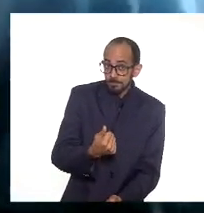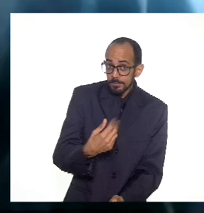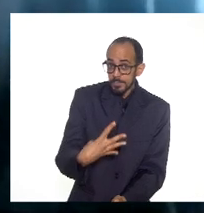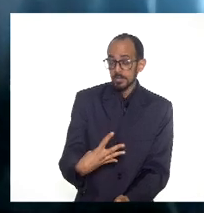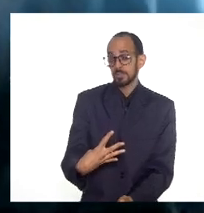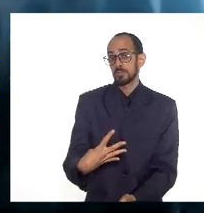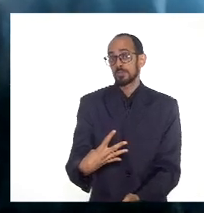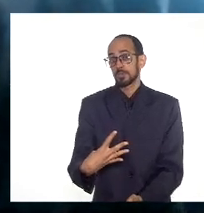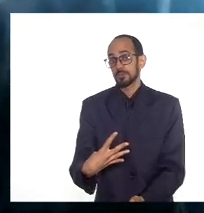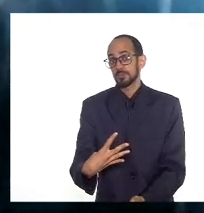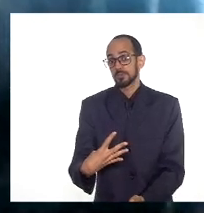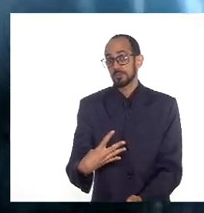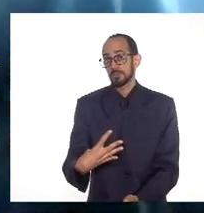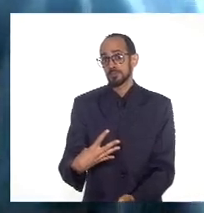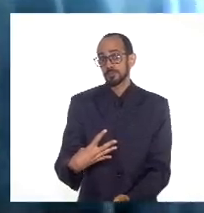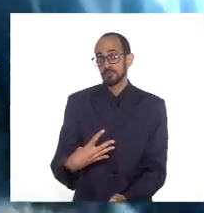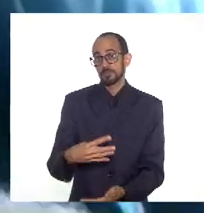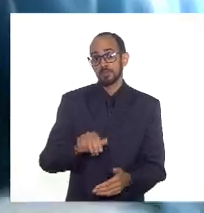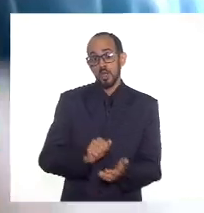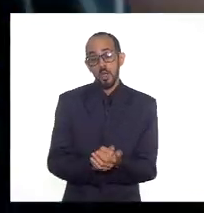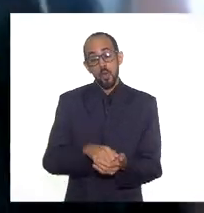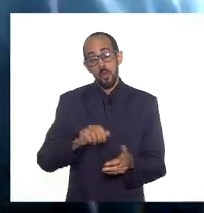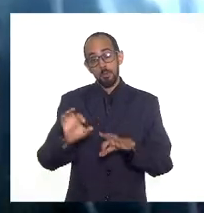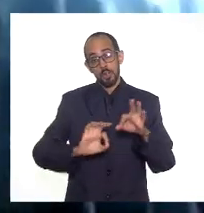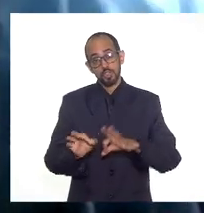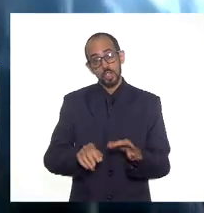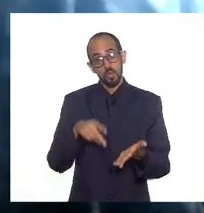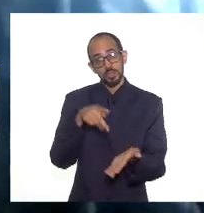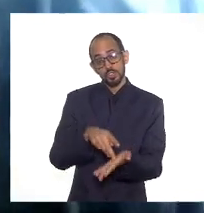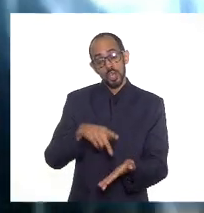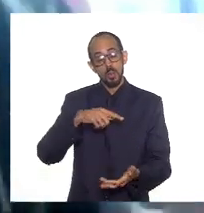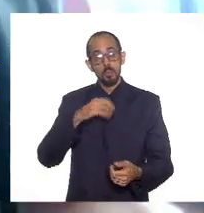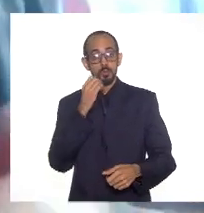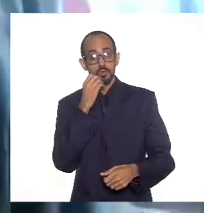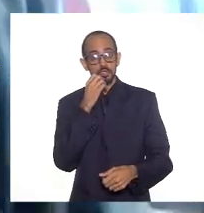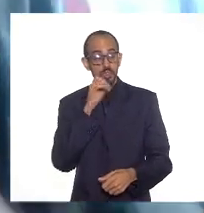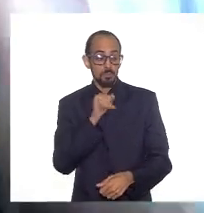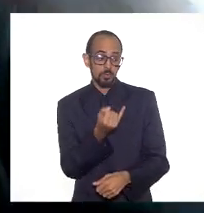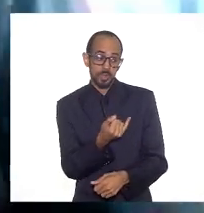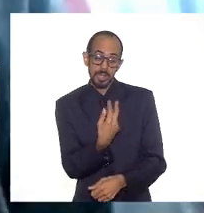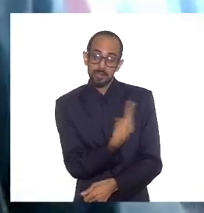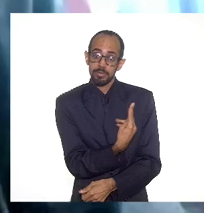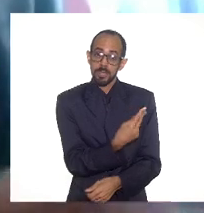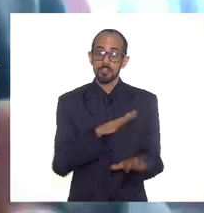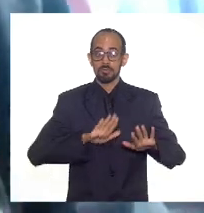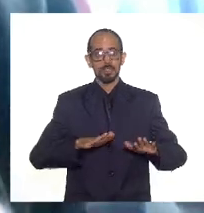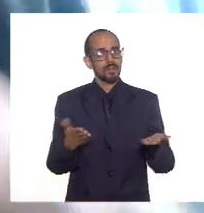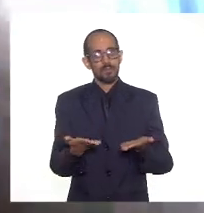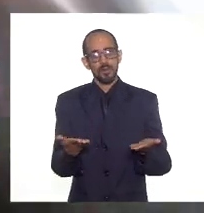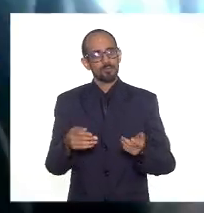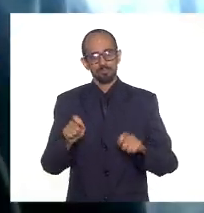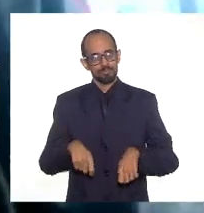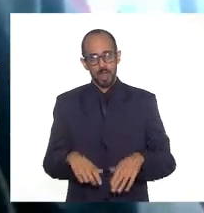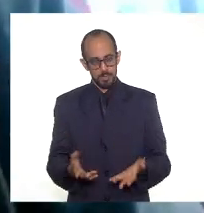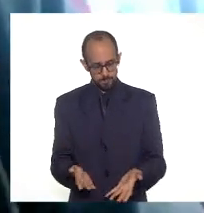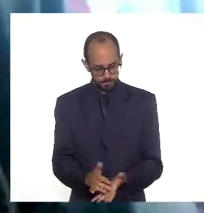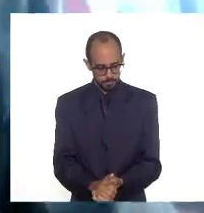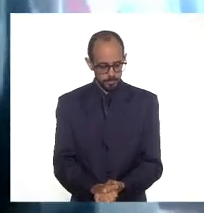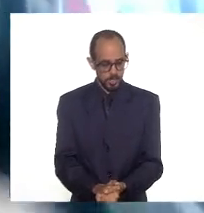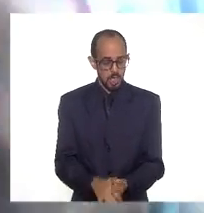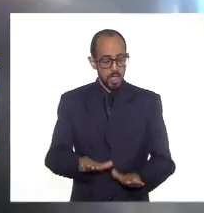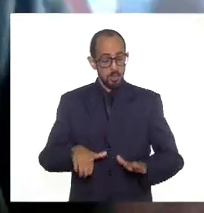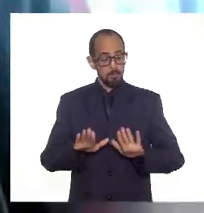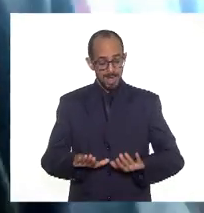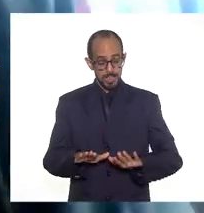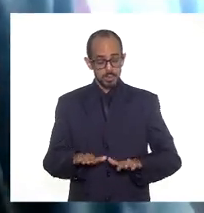o aproveitamento deles, mas, obviamente, isso daí não tem a possibilidade. Mas o passo que a gente dá é reconhecer a